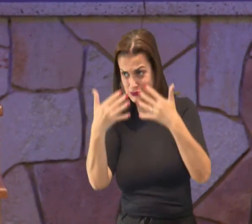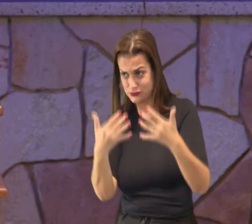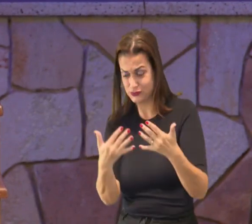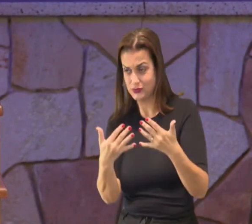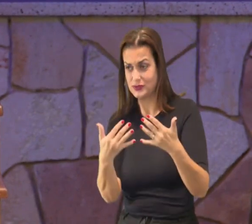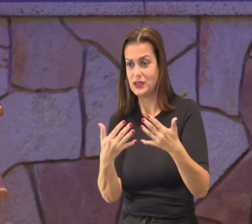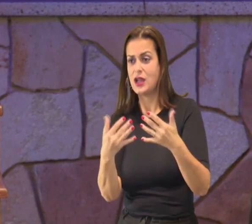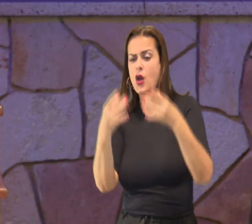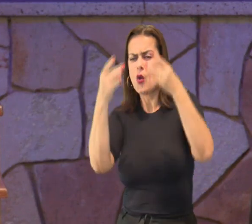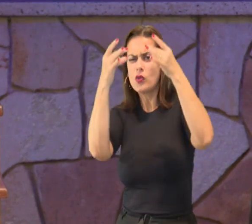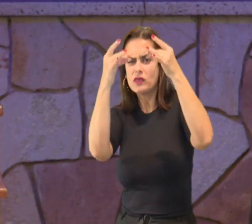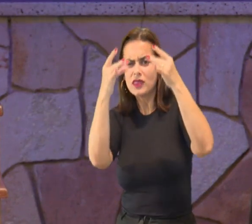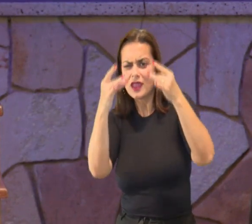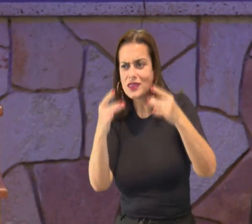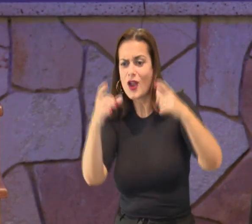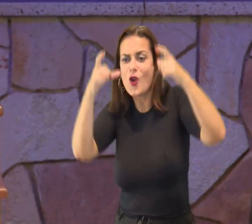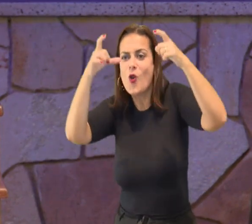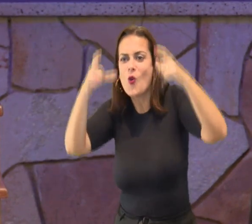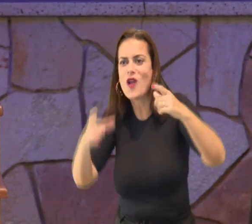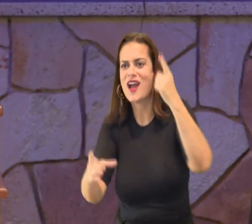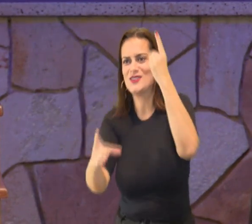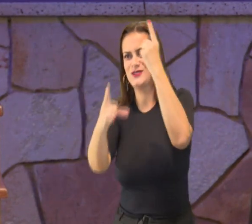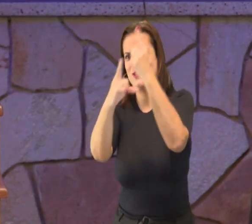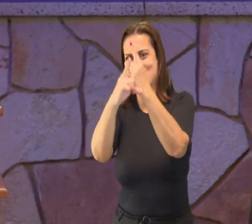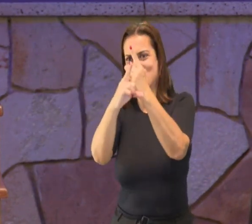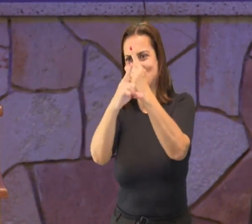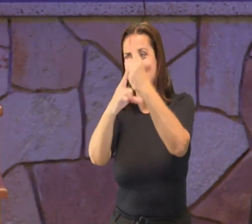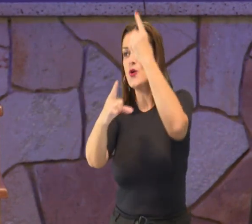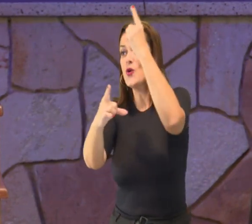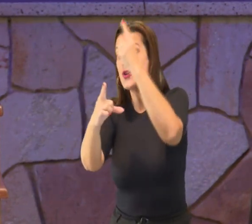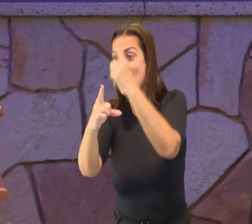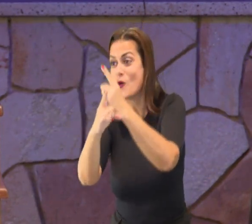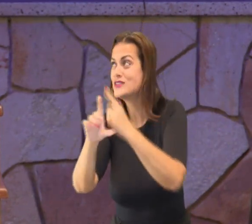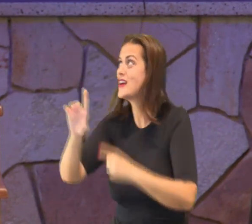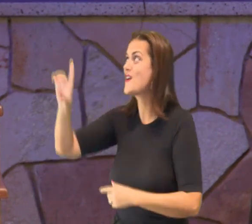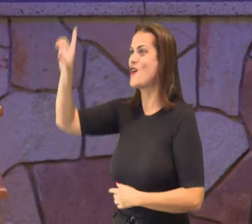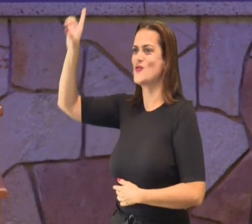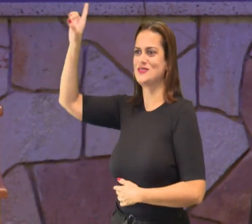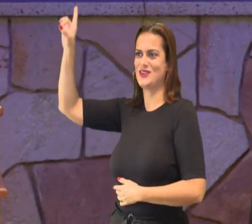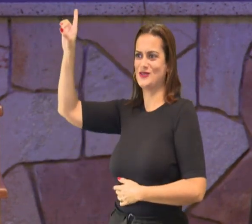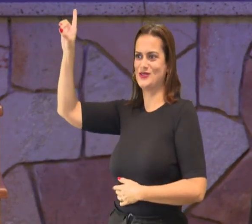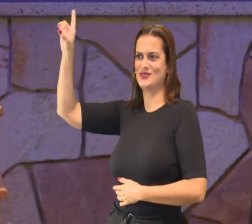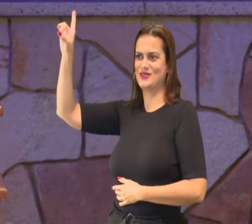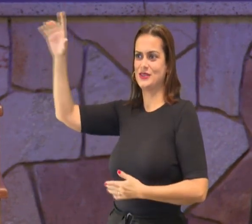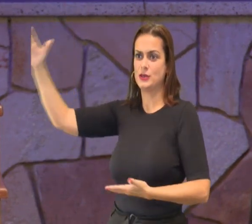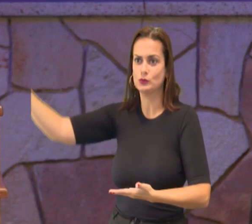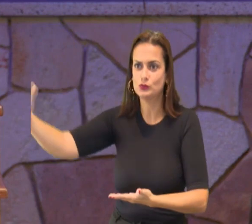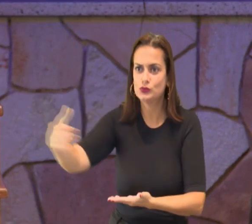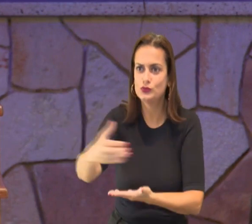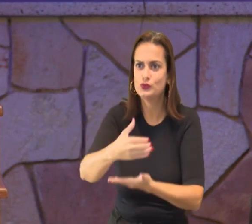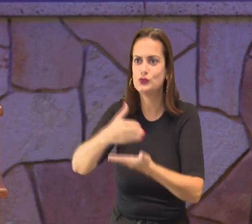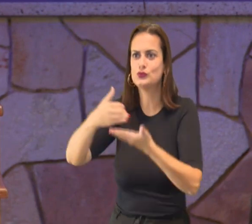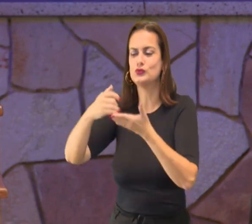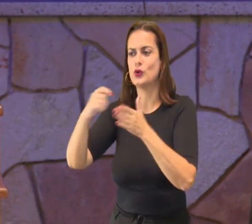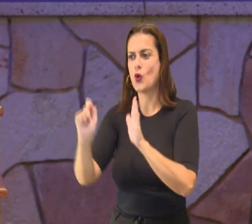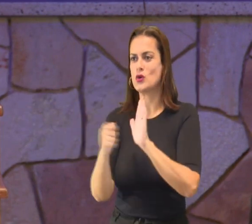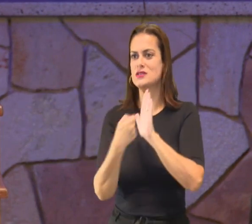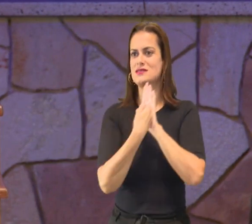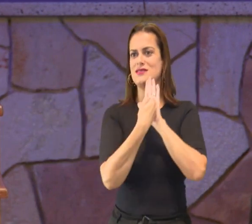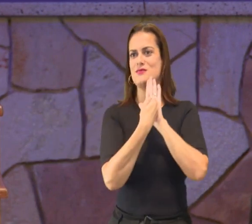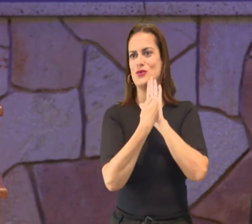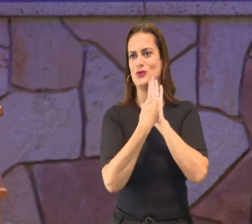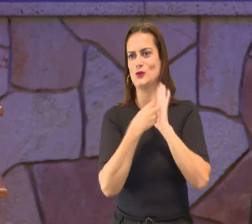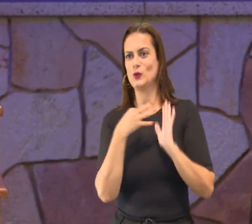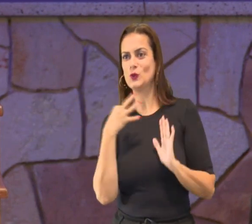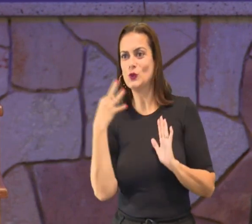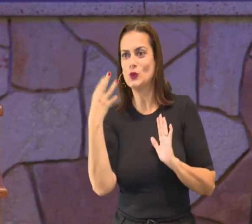a respeito desta tenda do encontro, que era o local do encontro com Deus, que abarcava todos esses elementos presentes